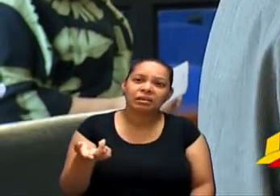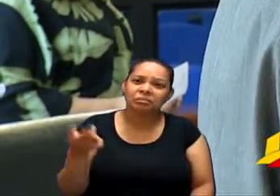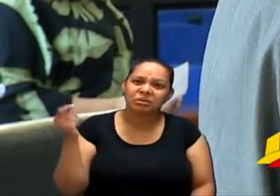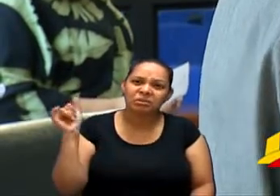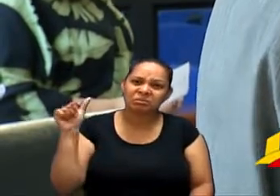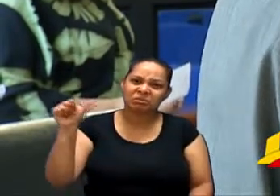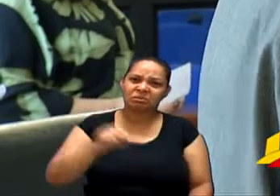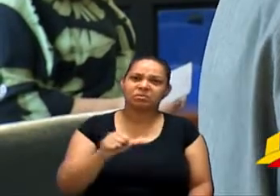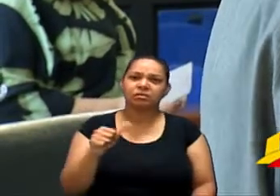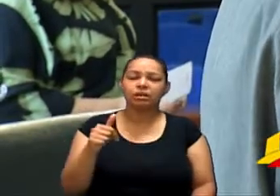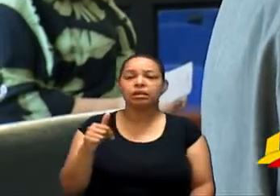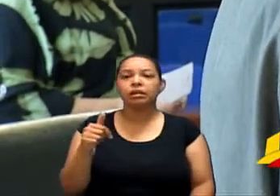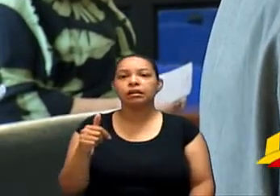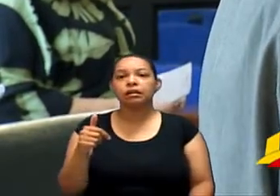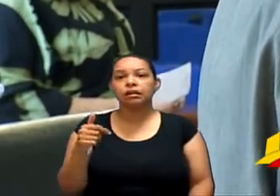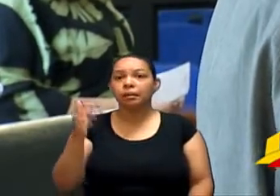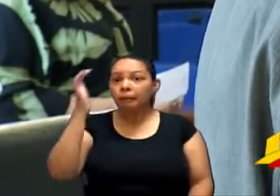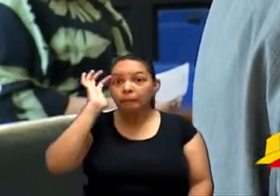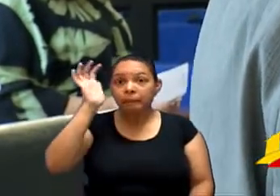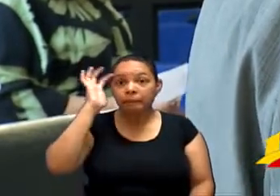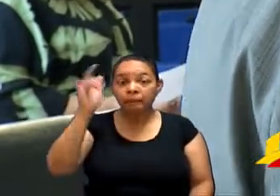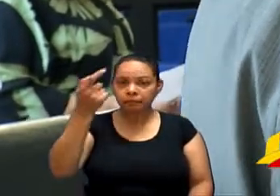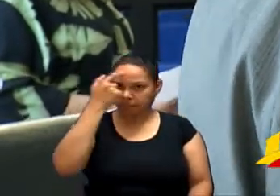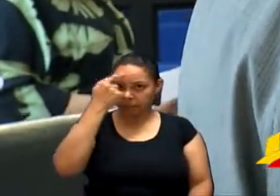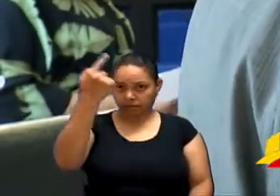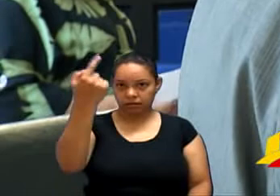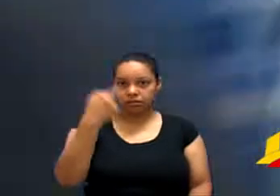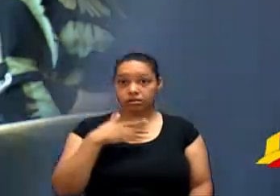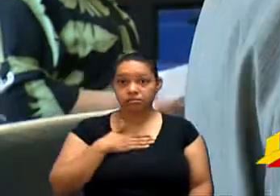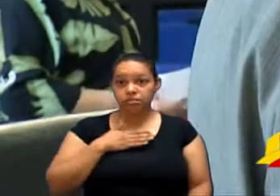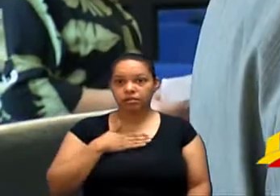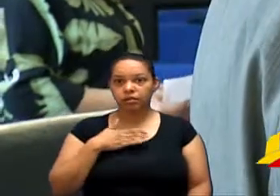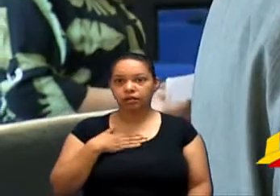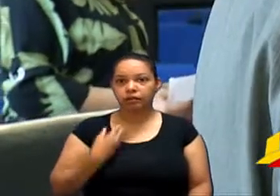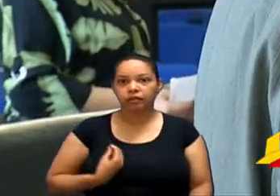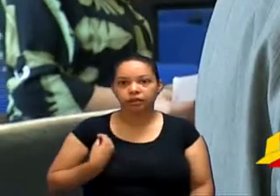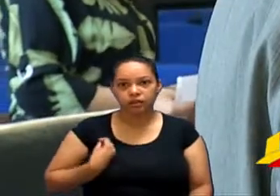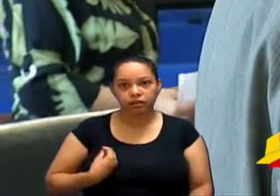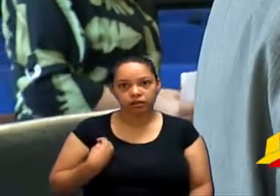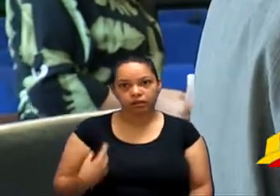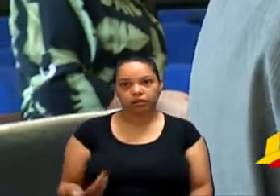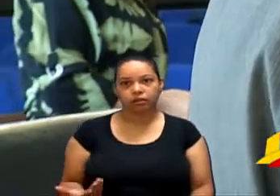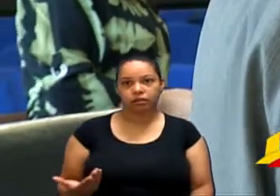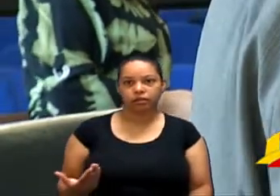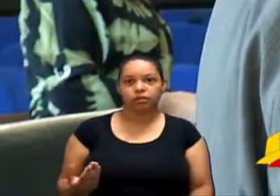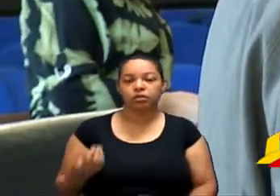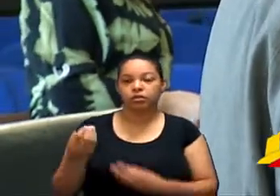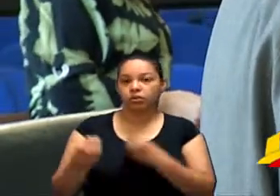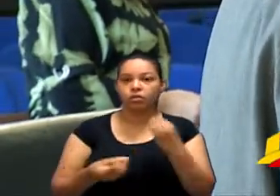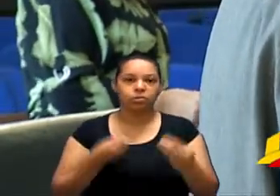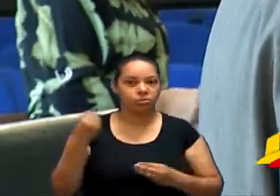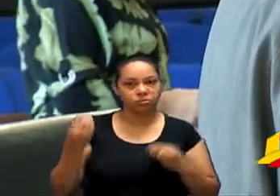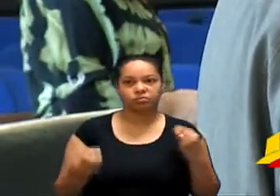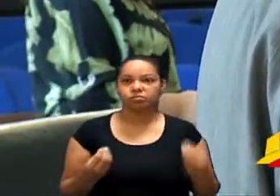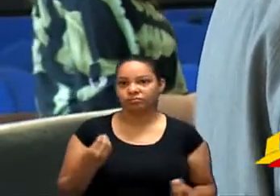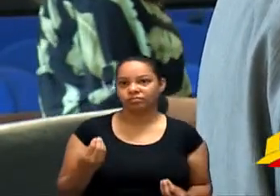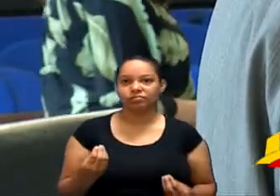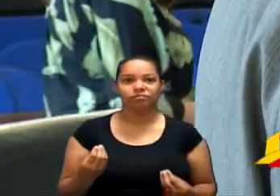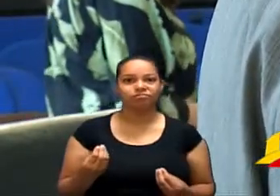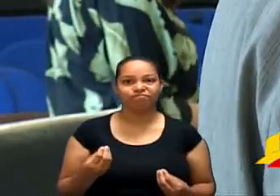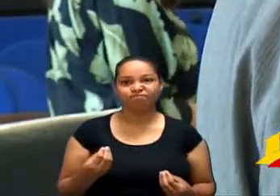Imagina a minha condição se eu tivesse se o outro se o Supremo tivesse assumido no meu lugar como é que eu ficaria